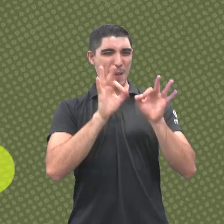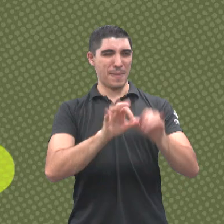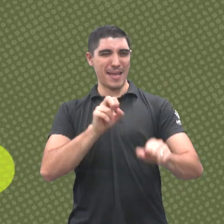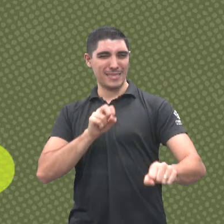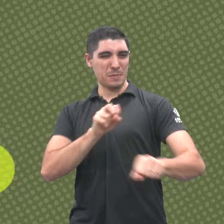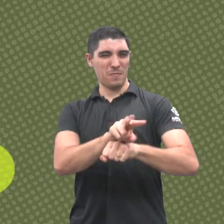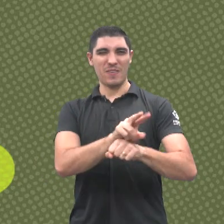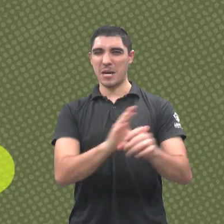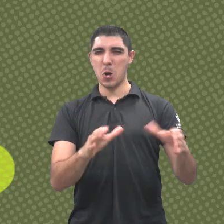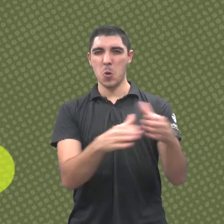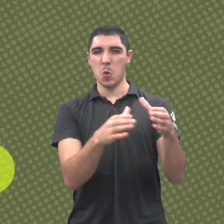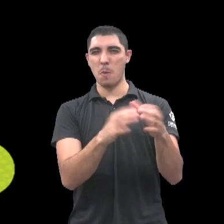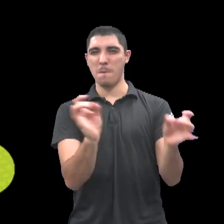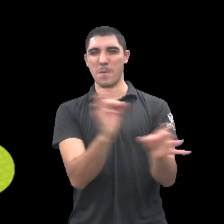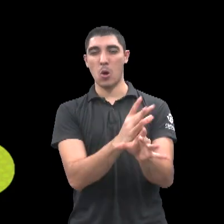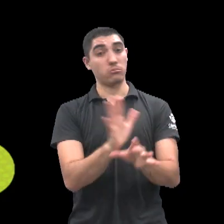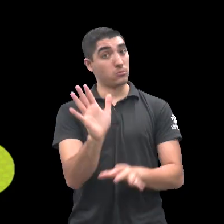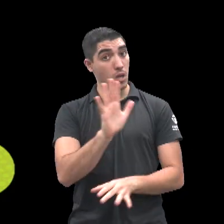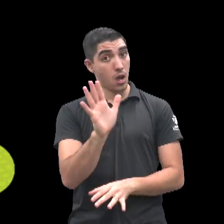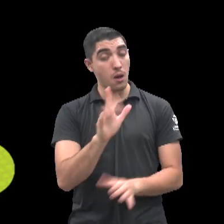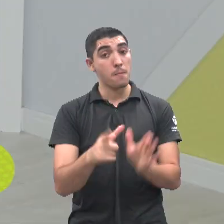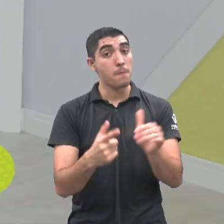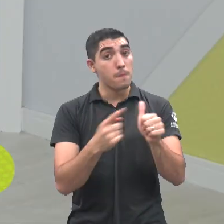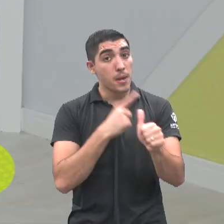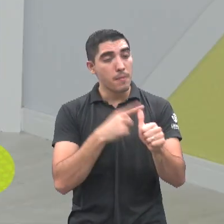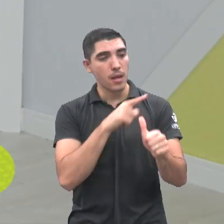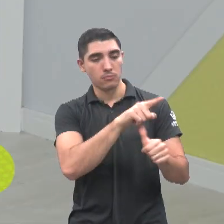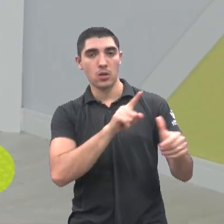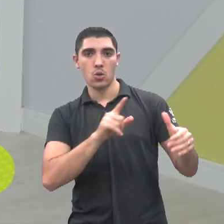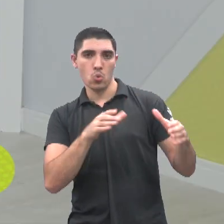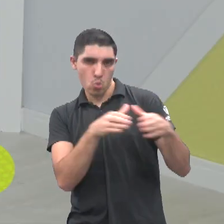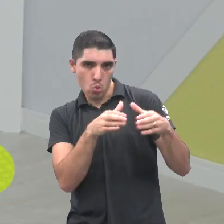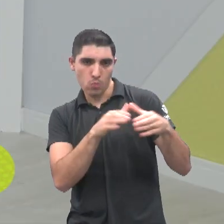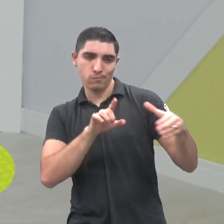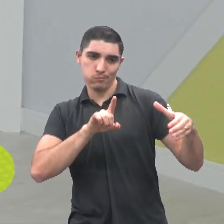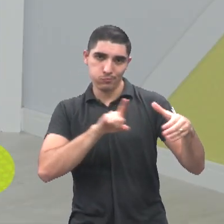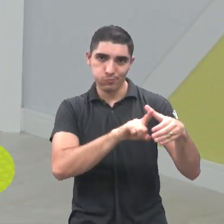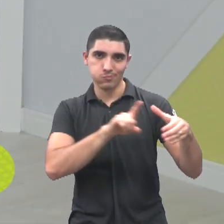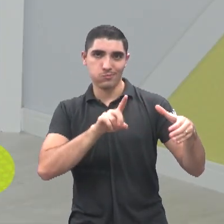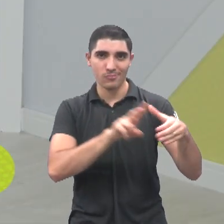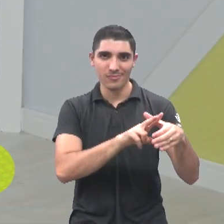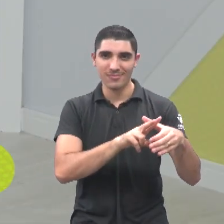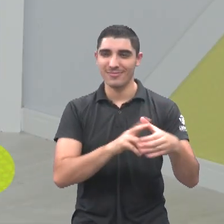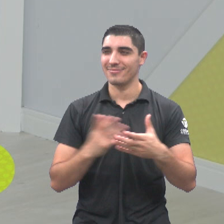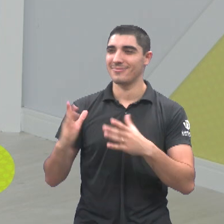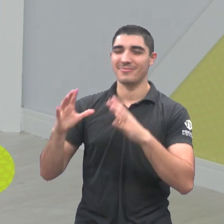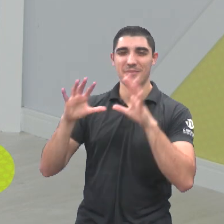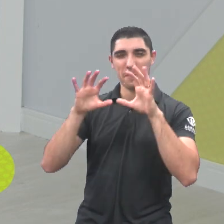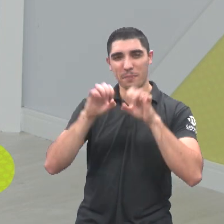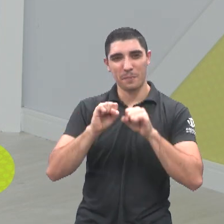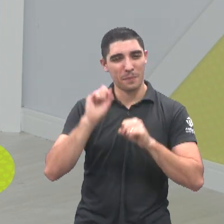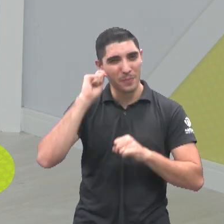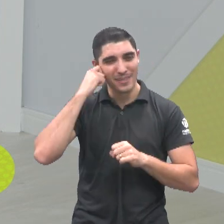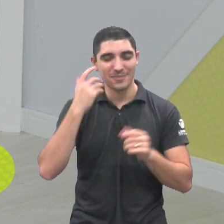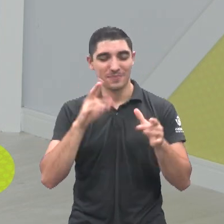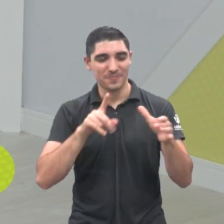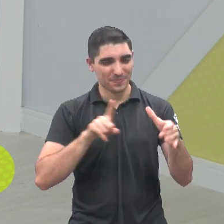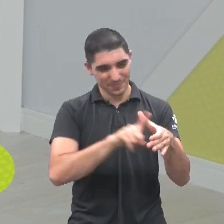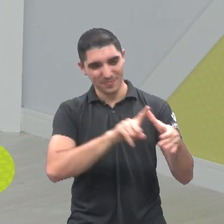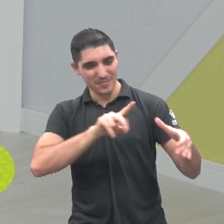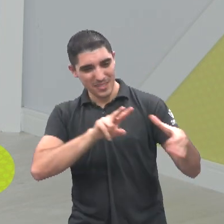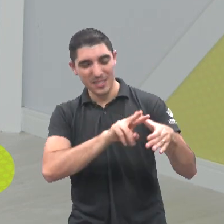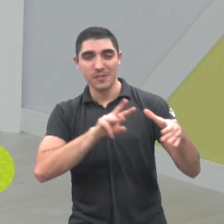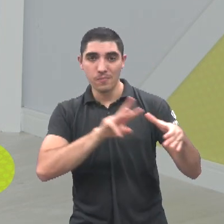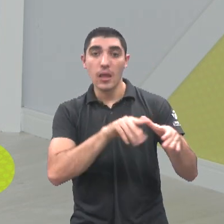equipes. Primeiro, eles são integrados ao grupo do ano anterior, que beleza, hein? E realizam um período de adaptação